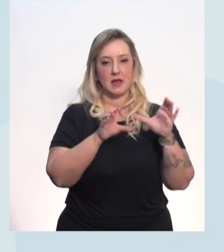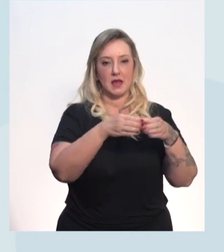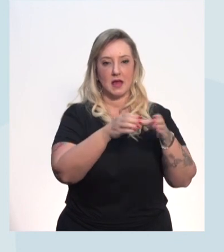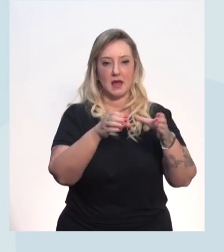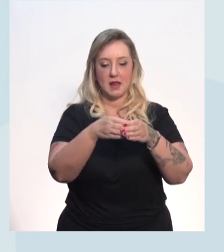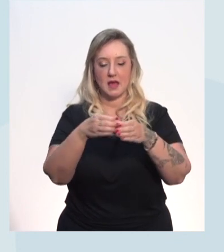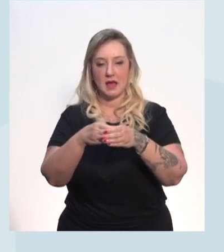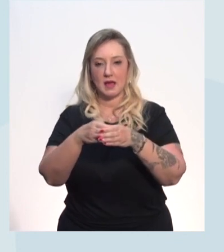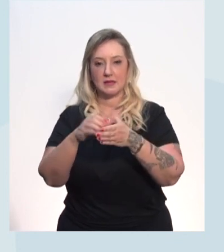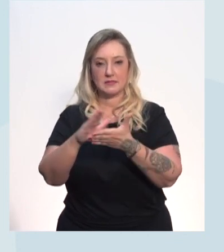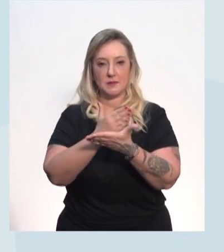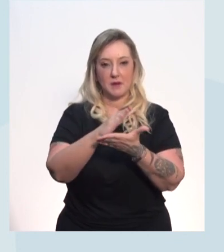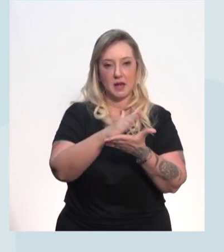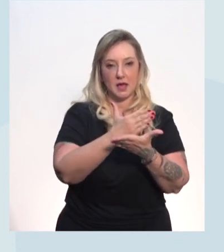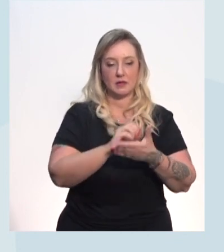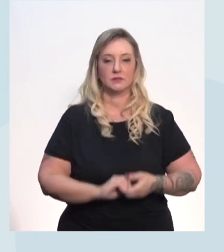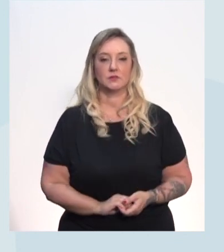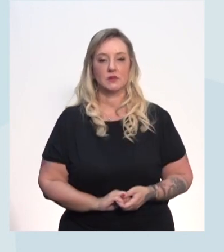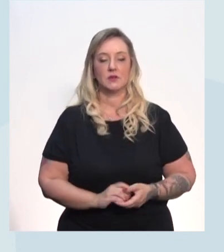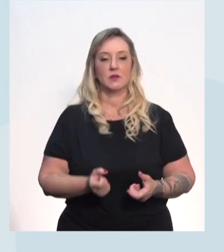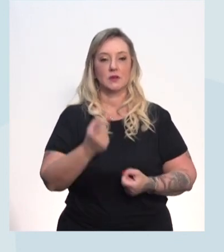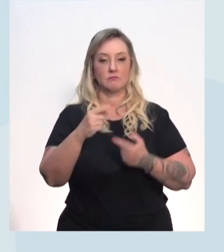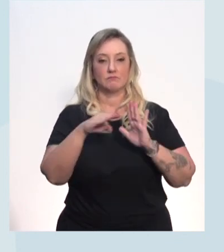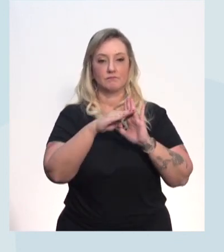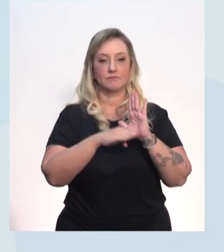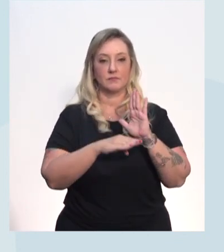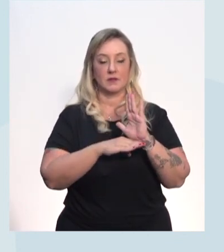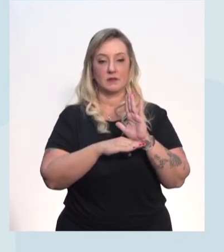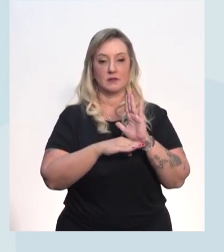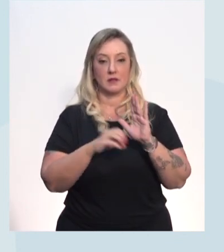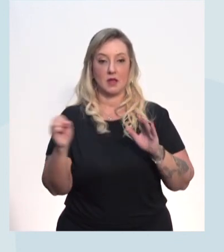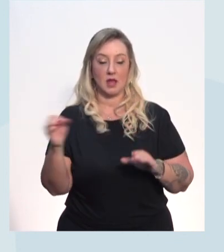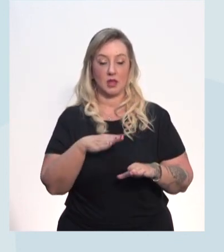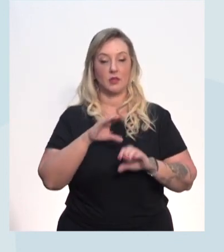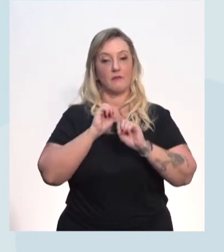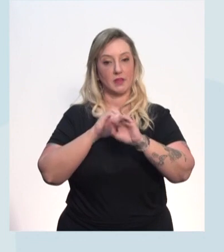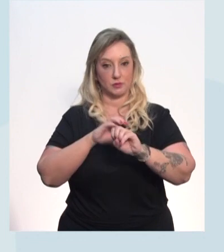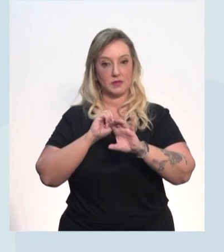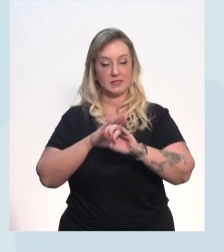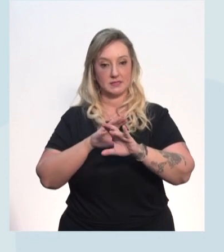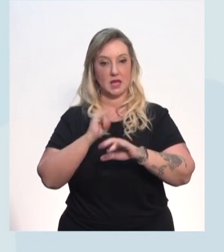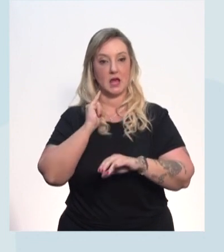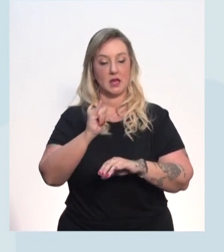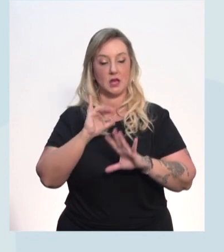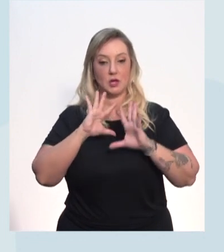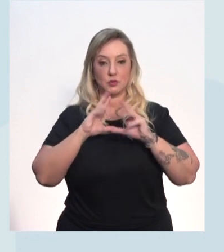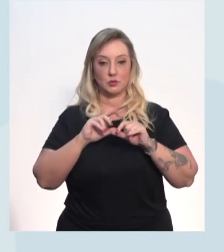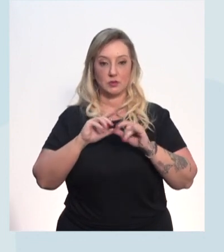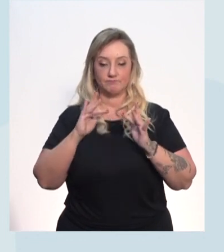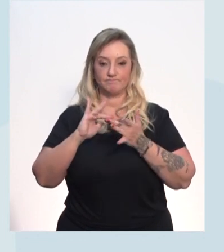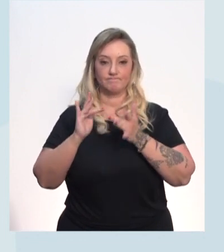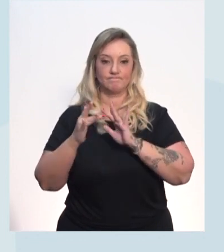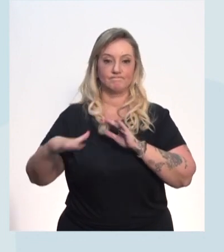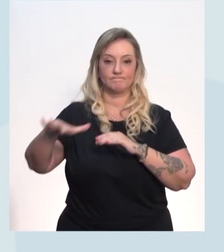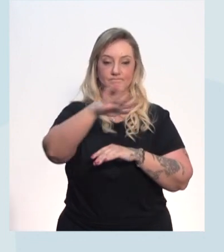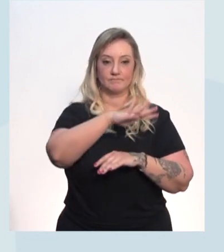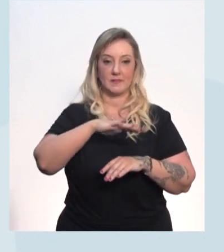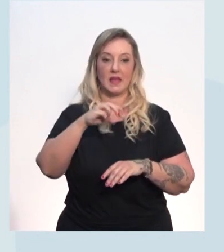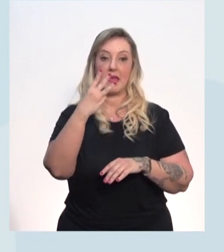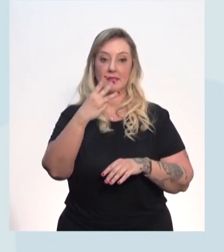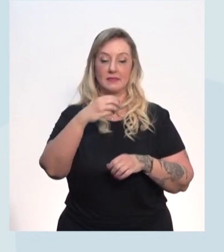nós organizamos as pautas lá em temas. Então, no slide aí, nós colocamos os temas que aparecem